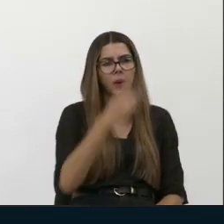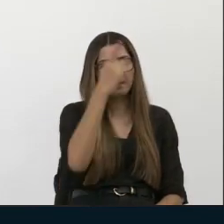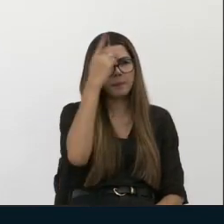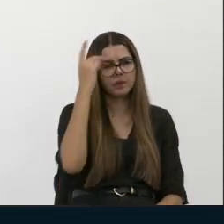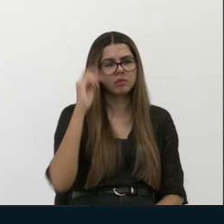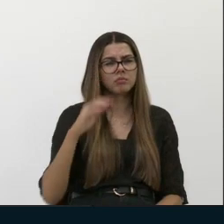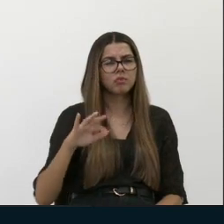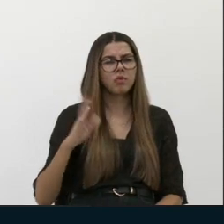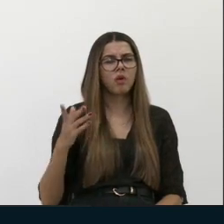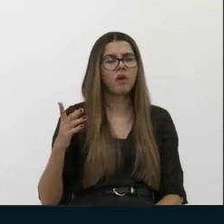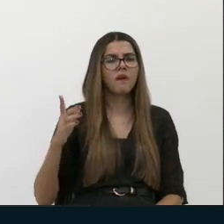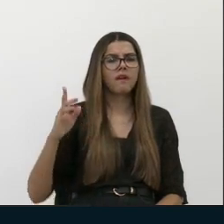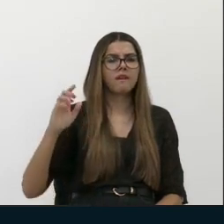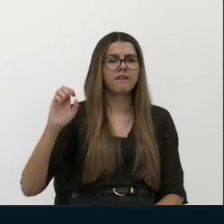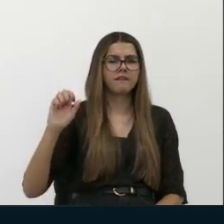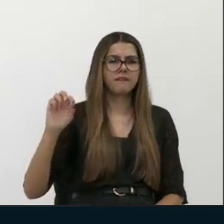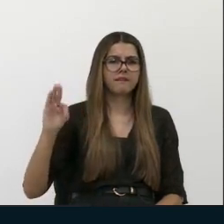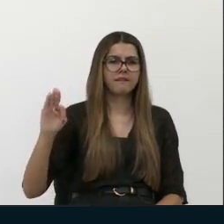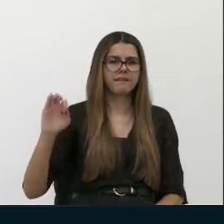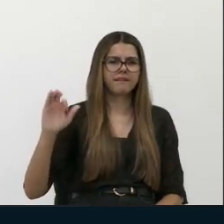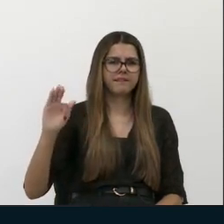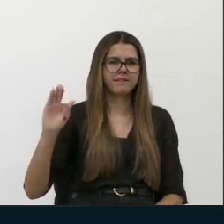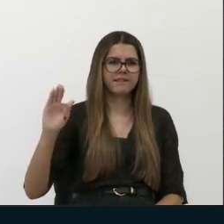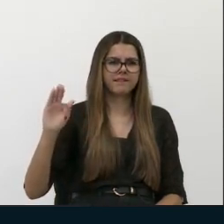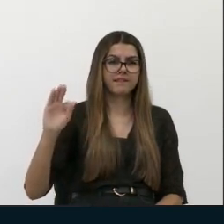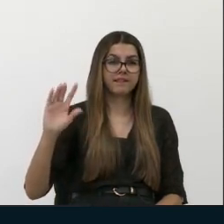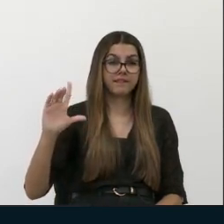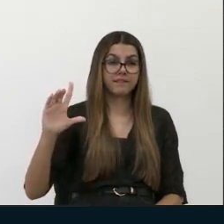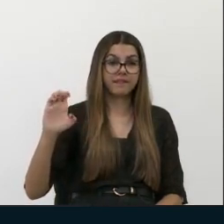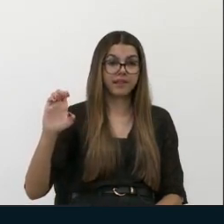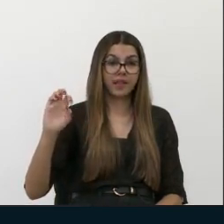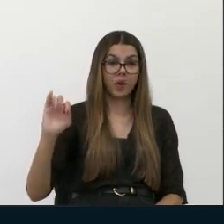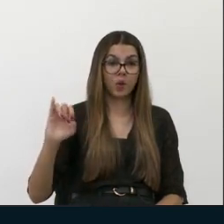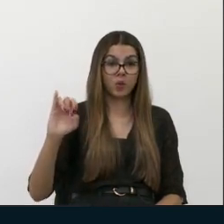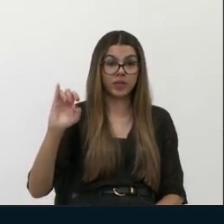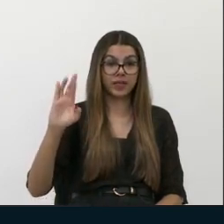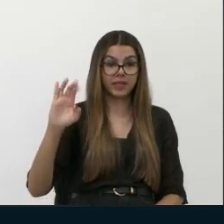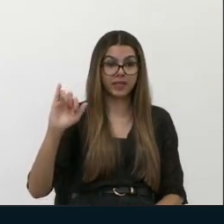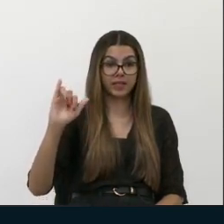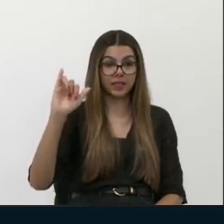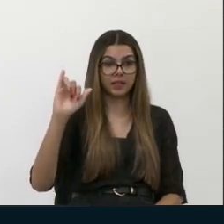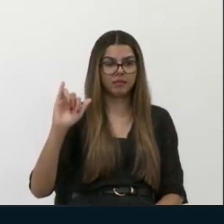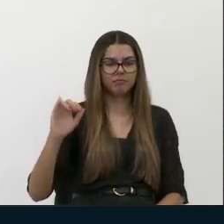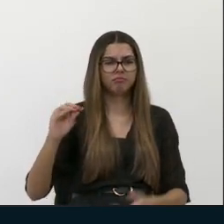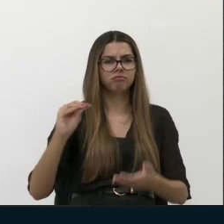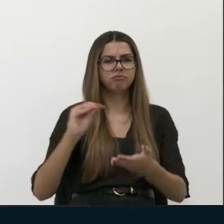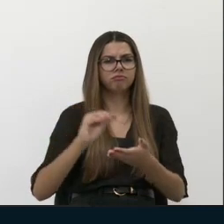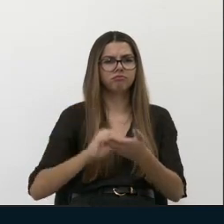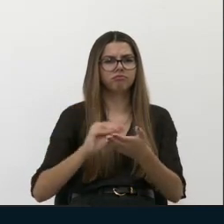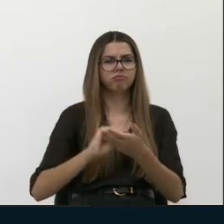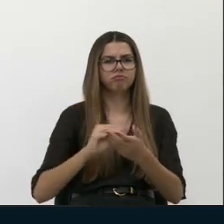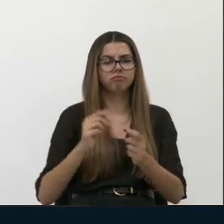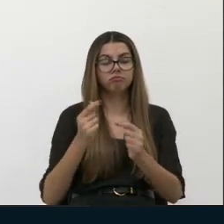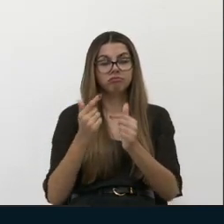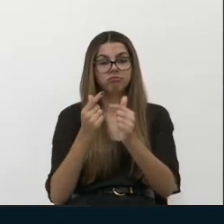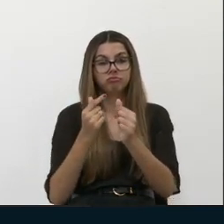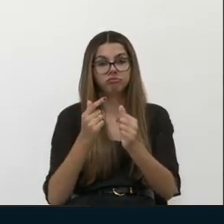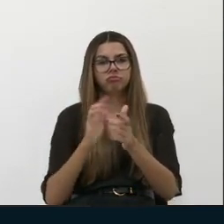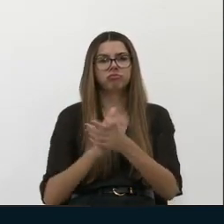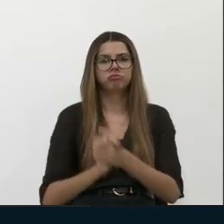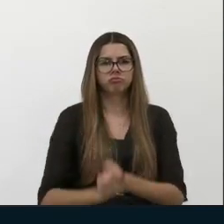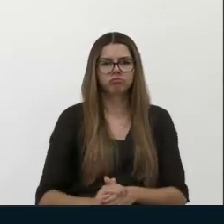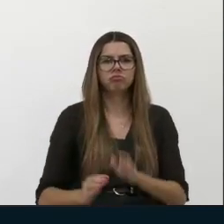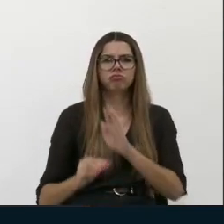Fleury. Não, depois. Aí faltava dinheiro aqui, o Tomeu corria lá, e ele